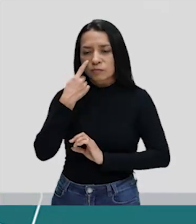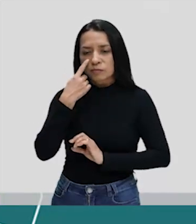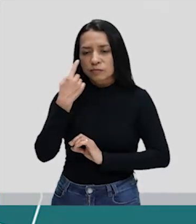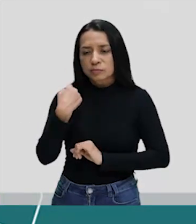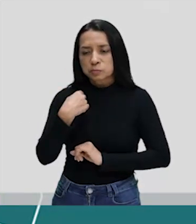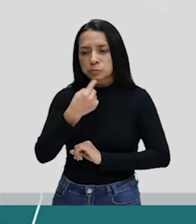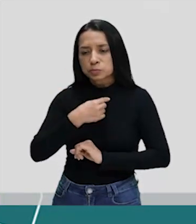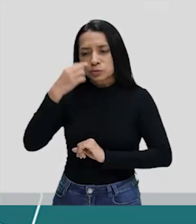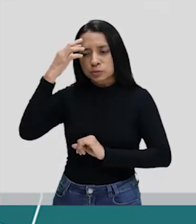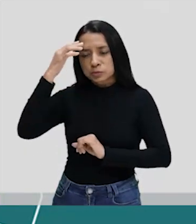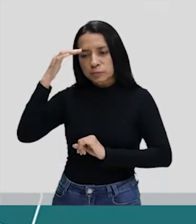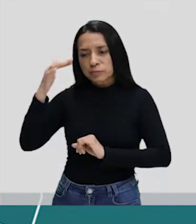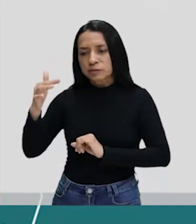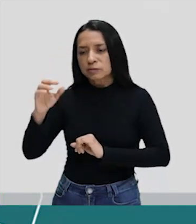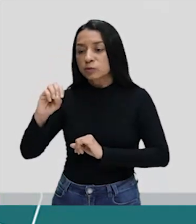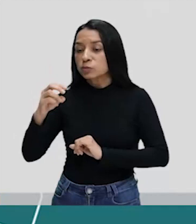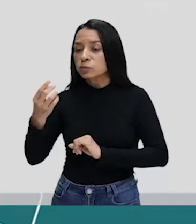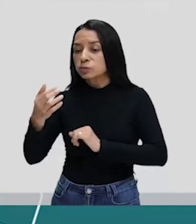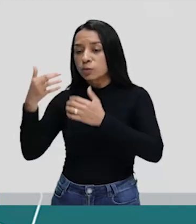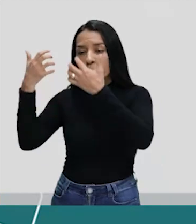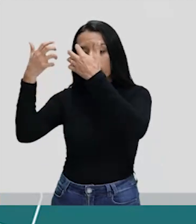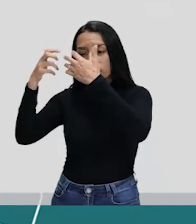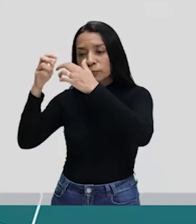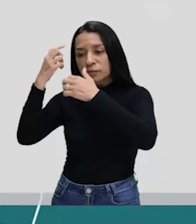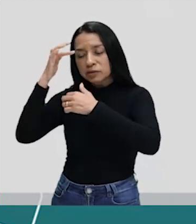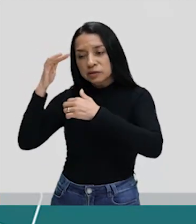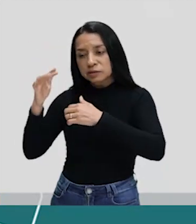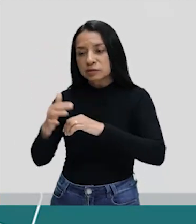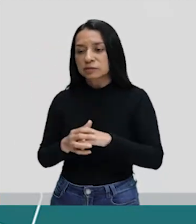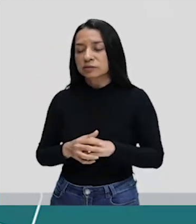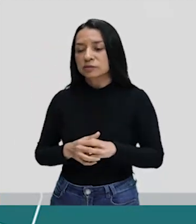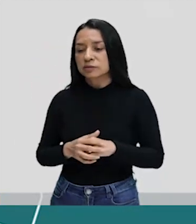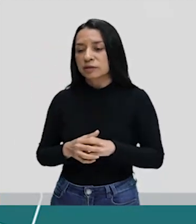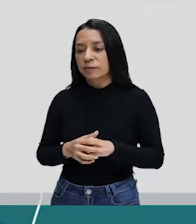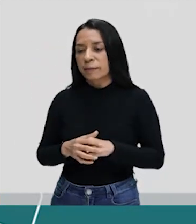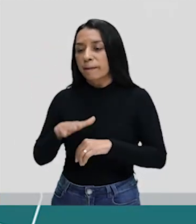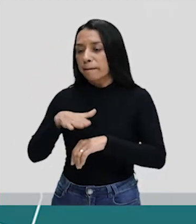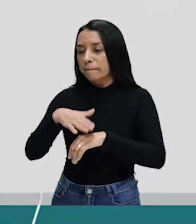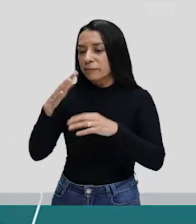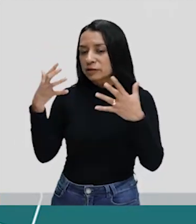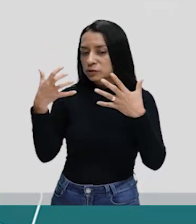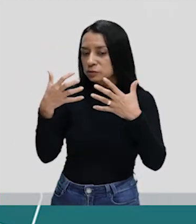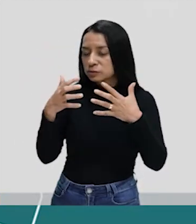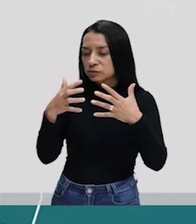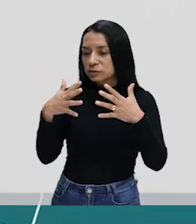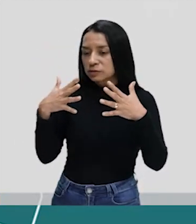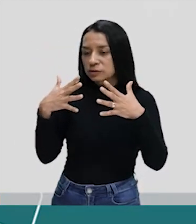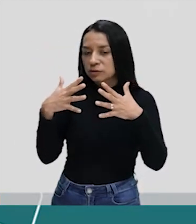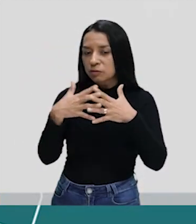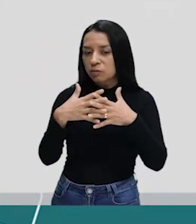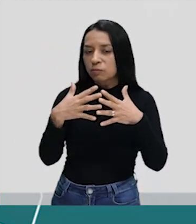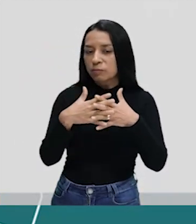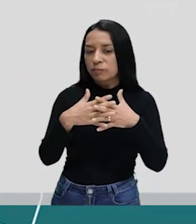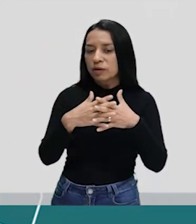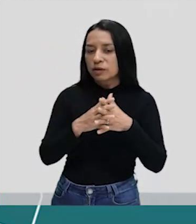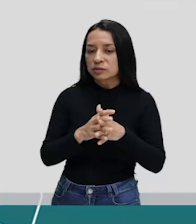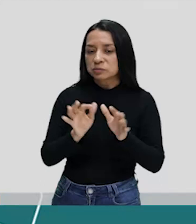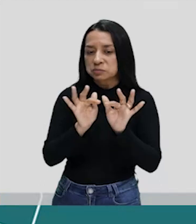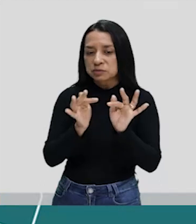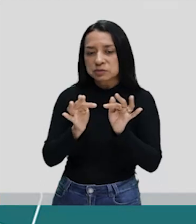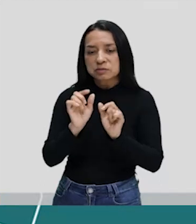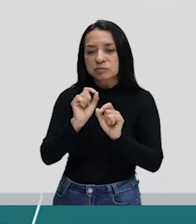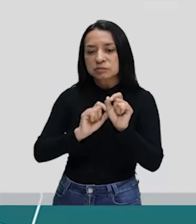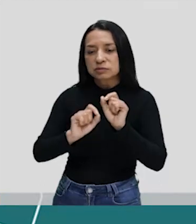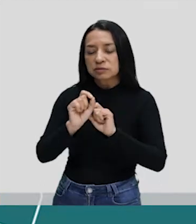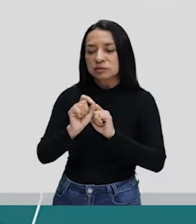mais complexos e sublimes que sejam, sempre descobrimos que se resolvem em ideias simples, que são cópias de uma sensação,